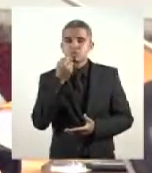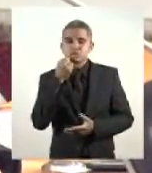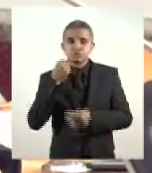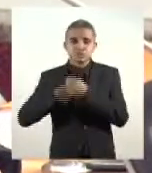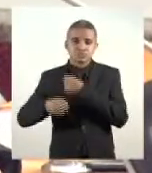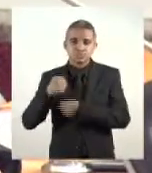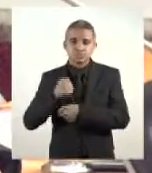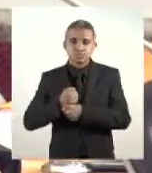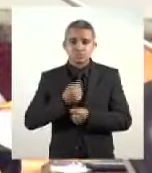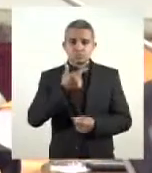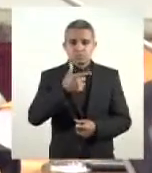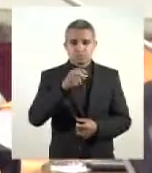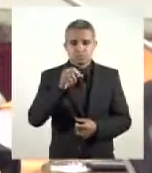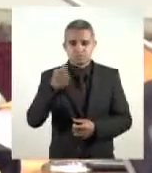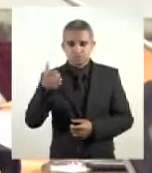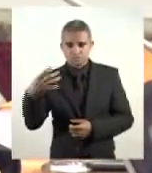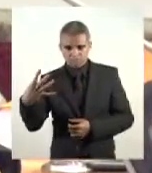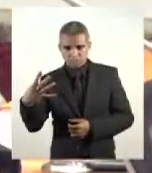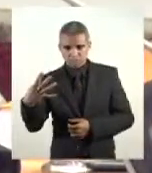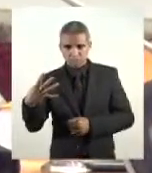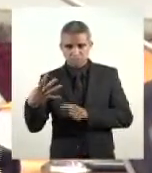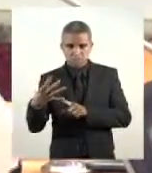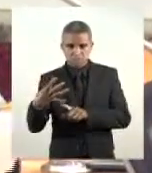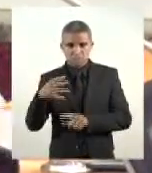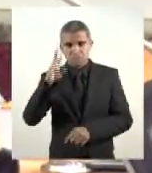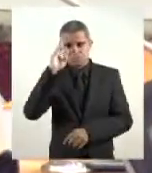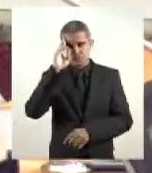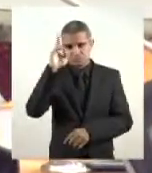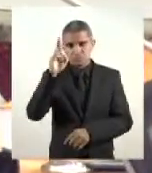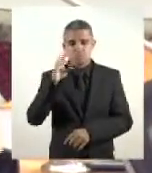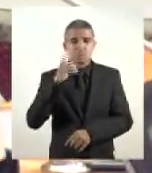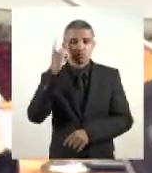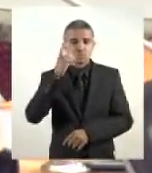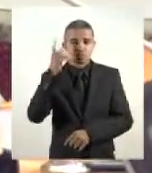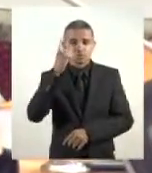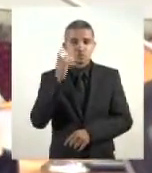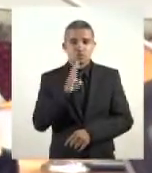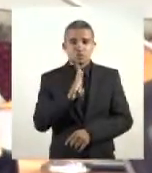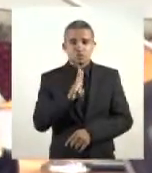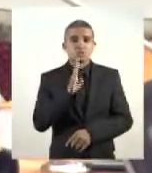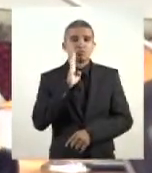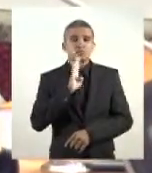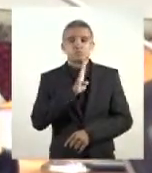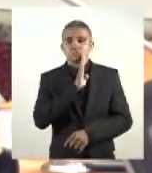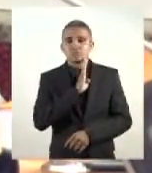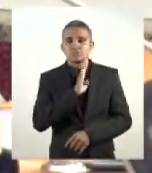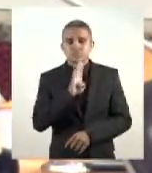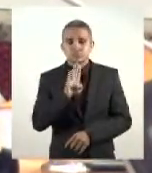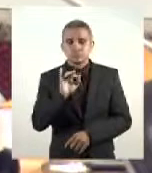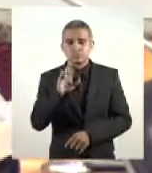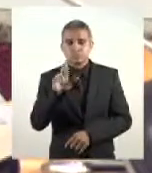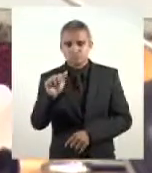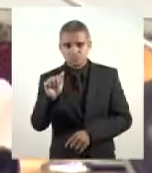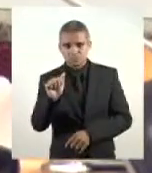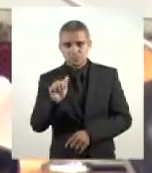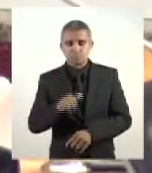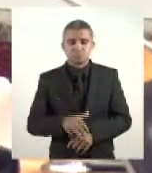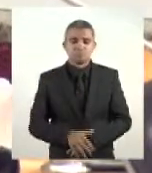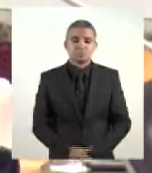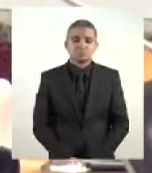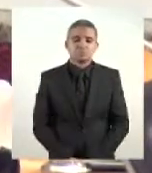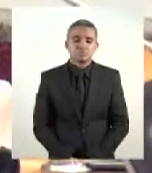do senhor deputado Bira do Pindaré, do PSB, hoje aliado e secretário do governador Flávio